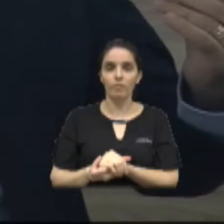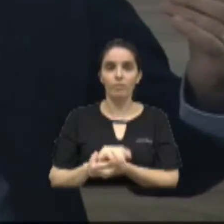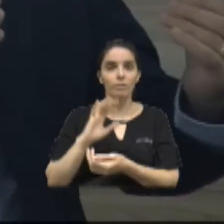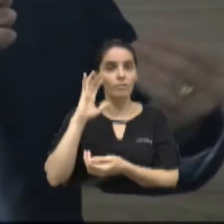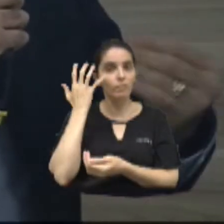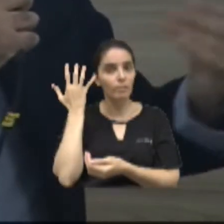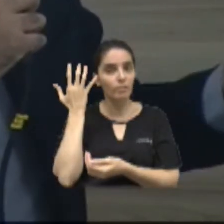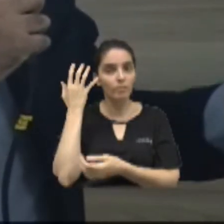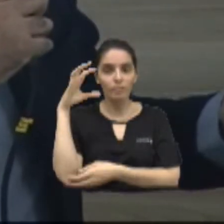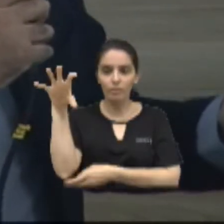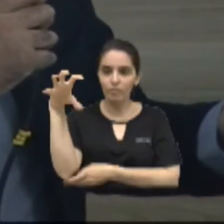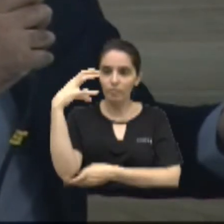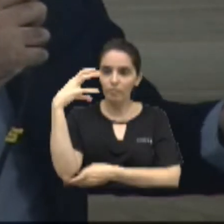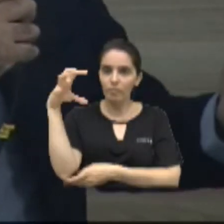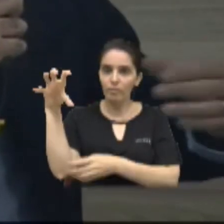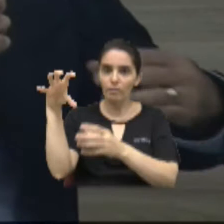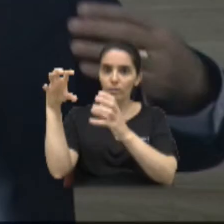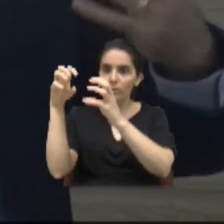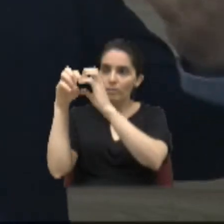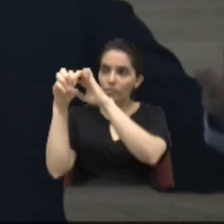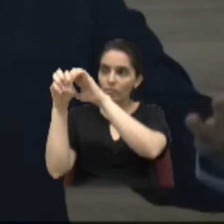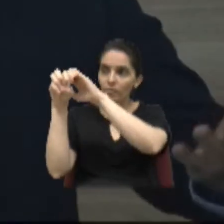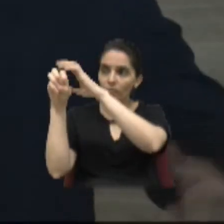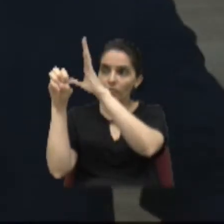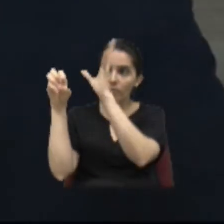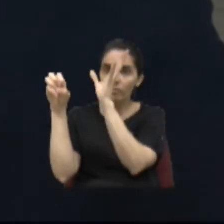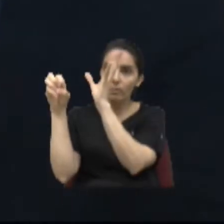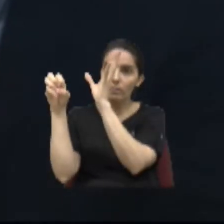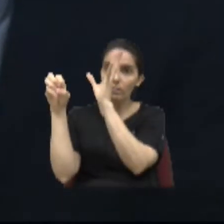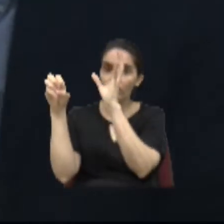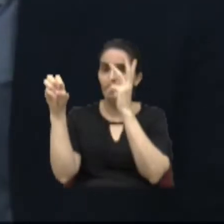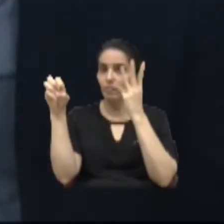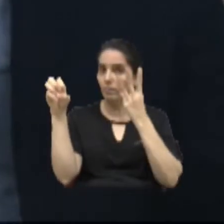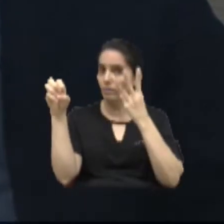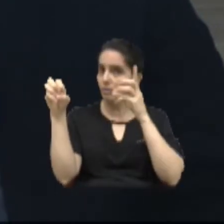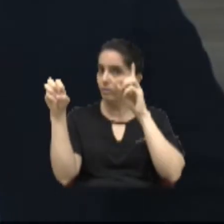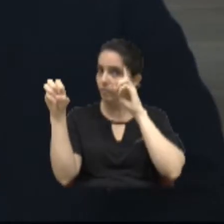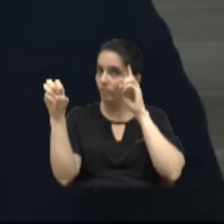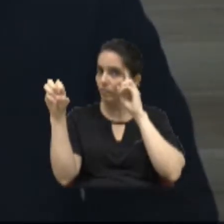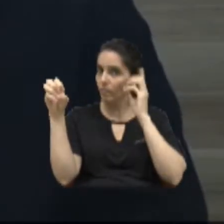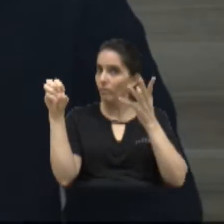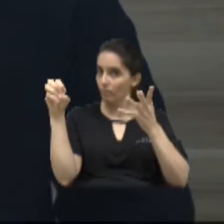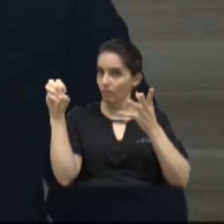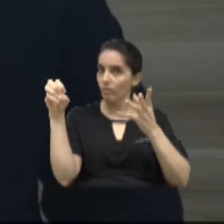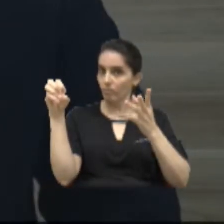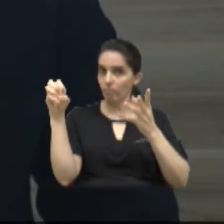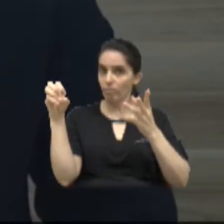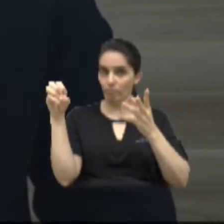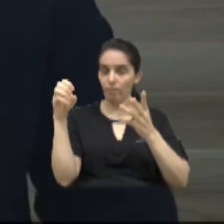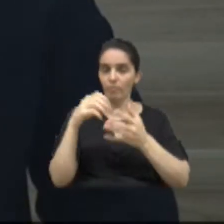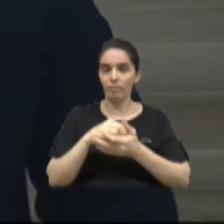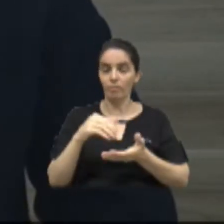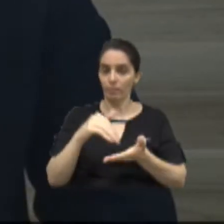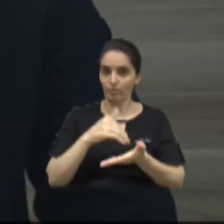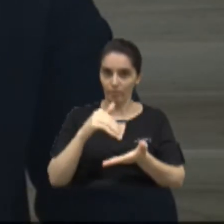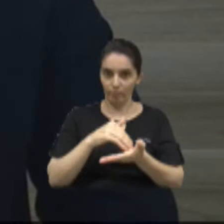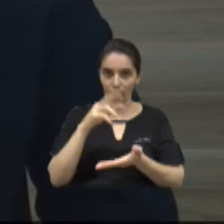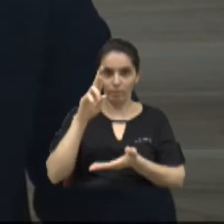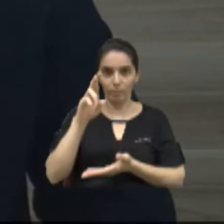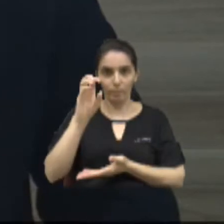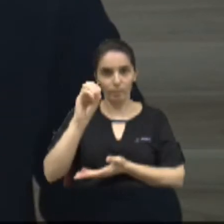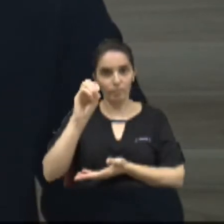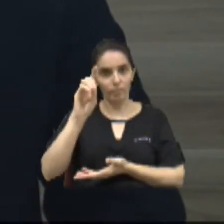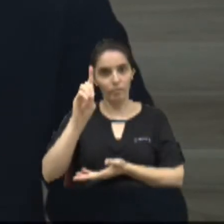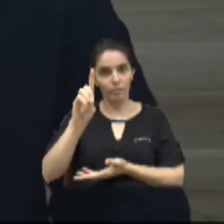aconteceu do radar estar aberto, né, por 3 dias. Então, achei muito bem-vindo o secretário Rodrigo Oliveira